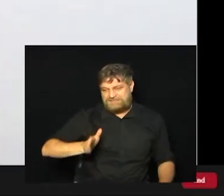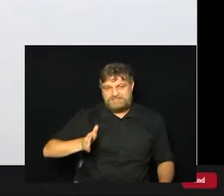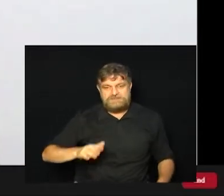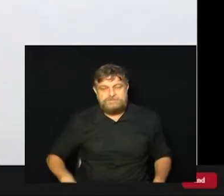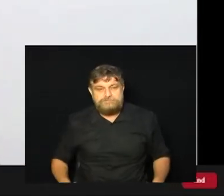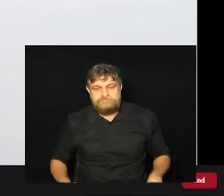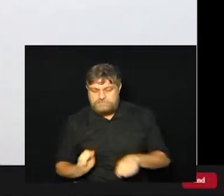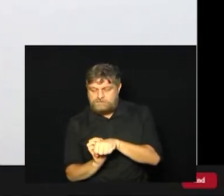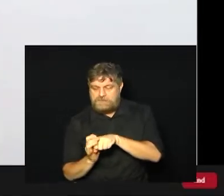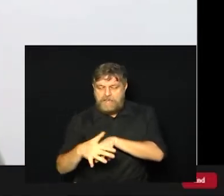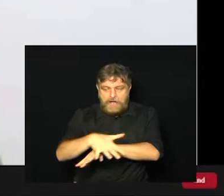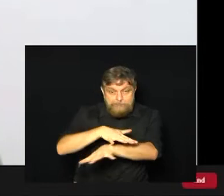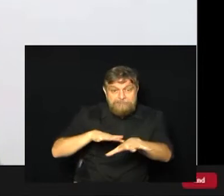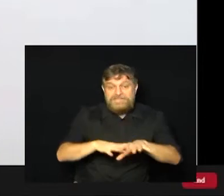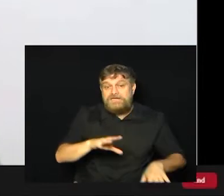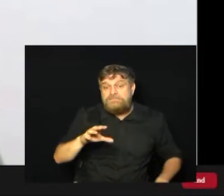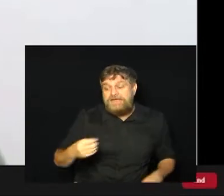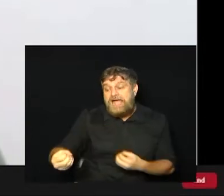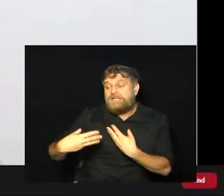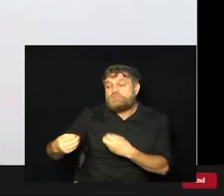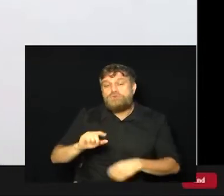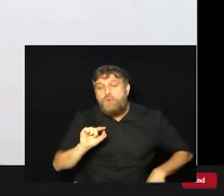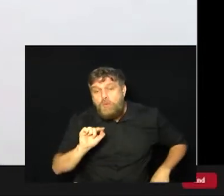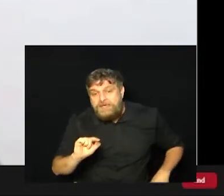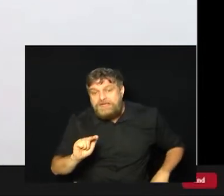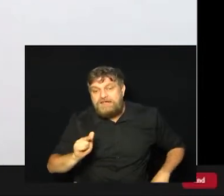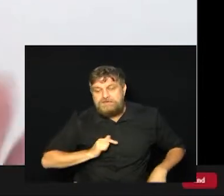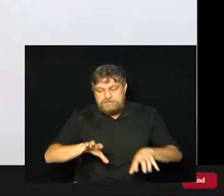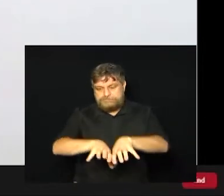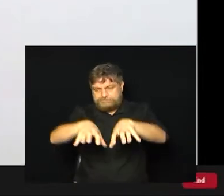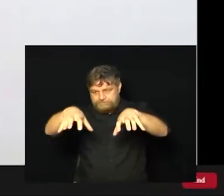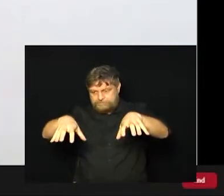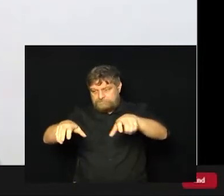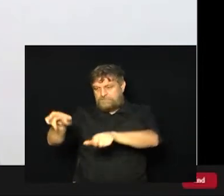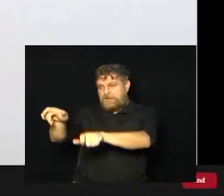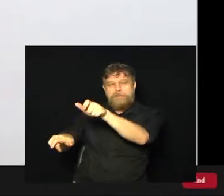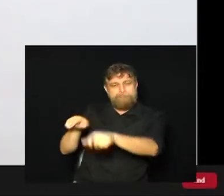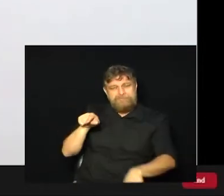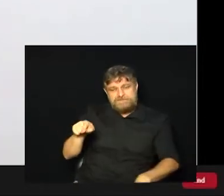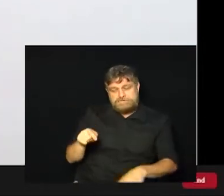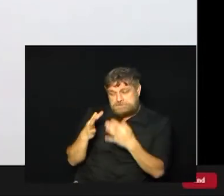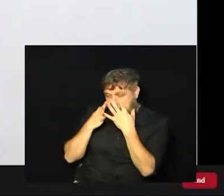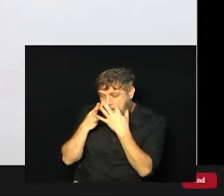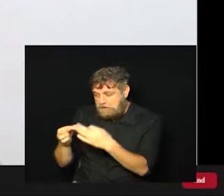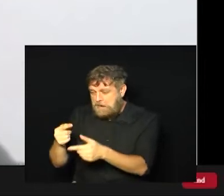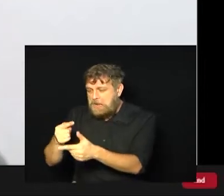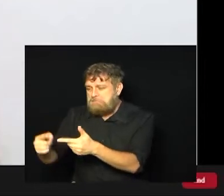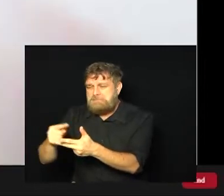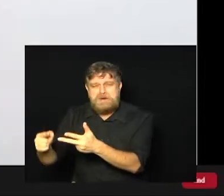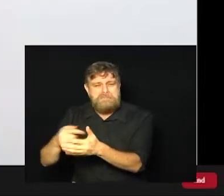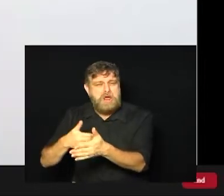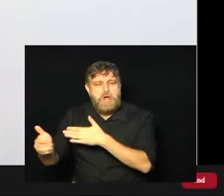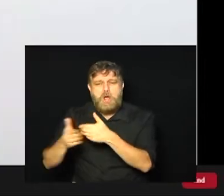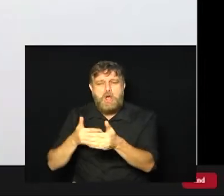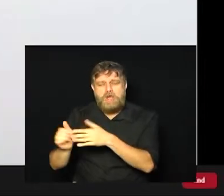só, a pandemia nos ensinou o seguinte, existem realmente essas 2 tribos. uma tribo que olha para qualquer problema, seja